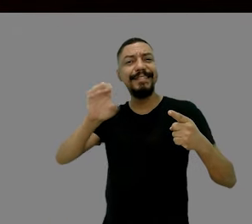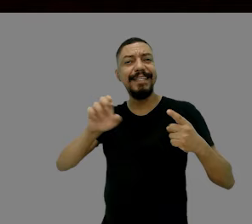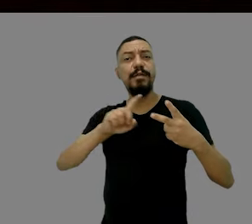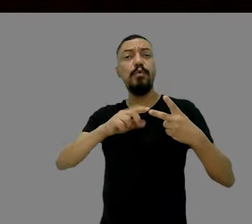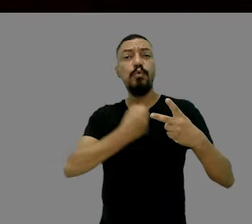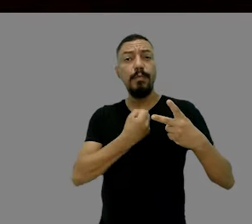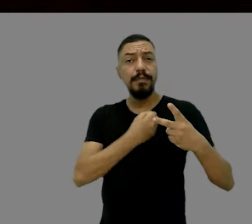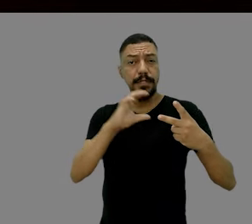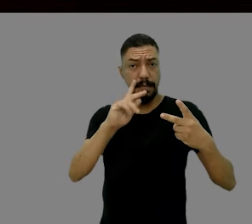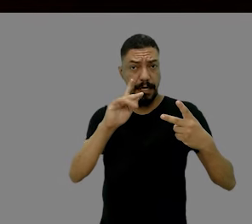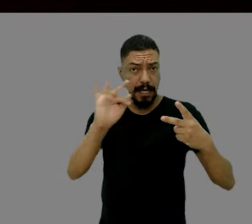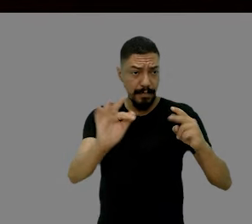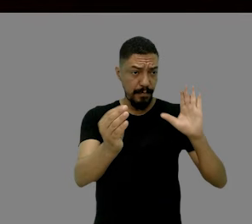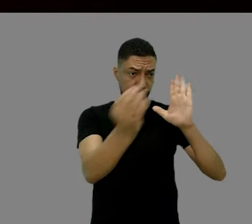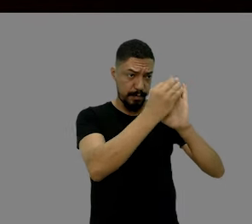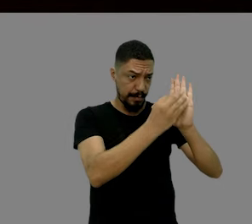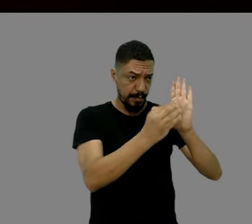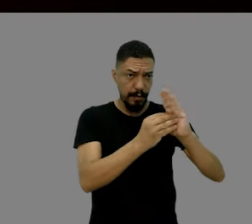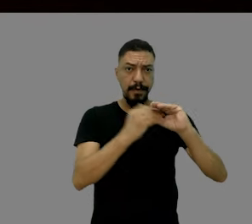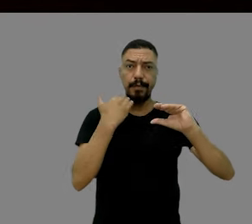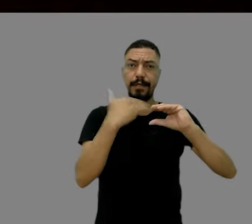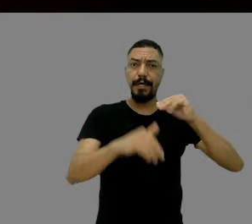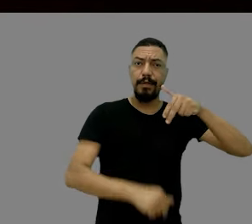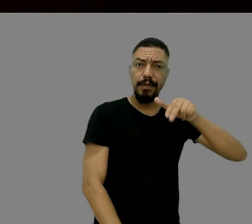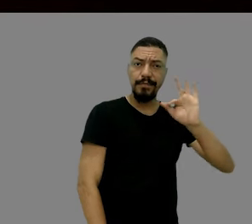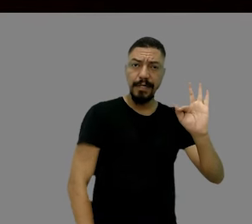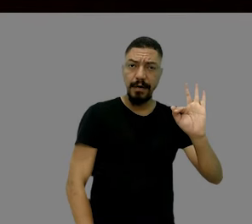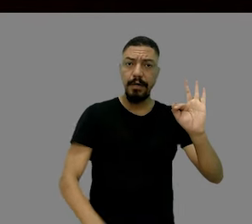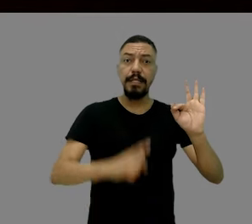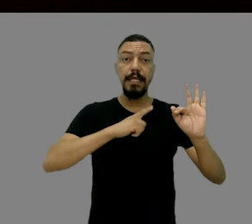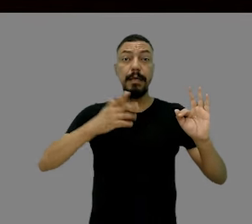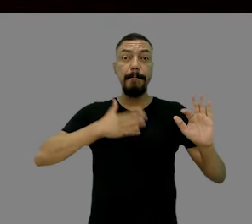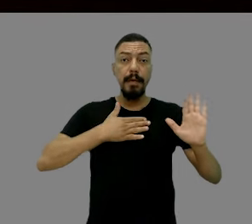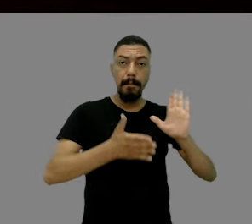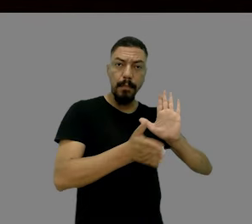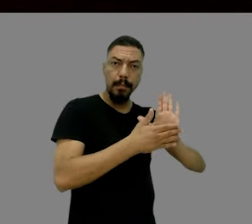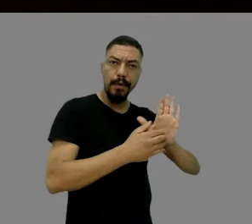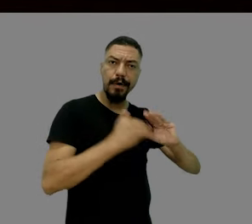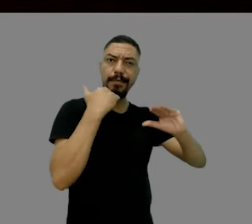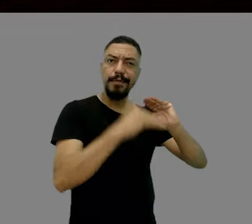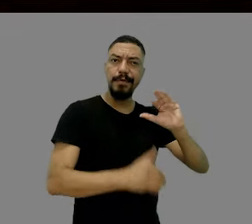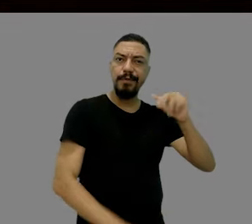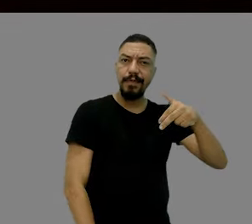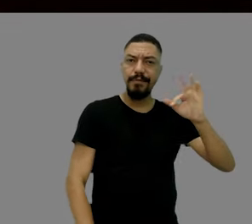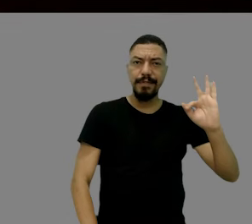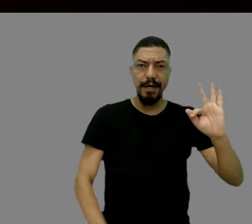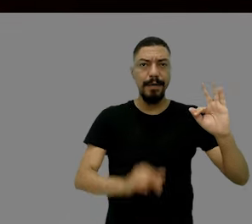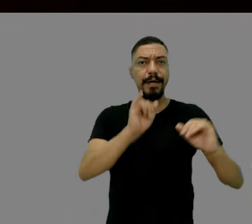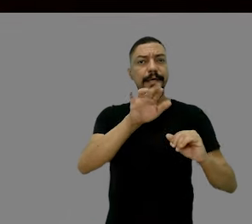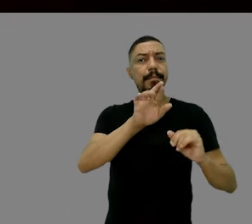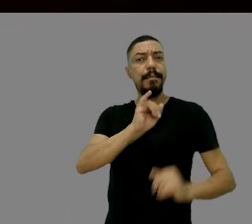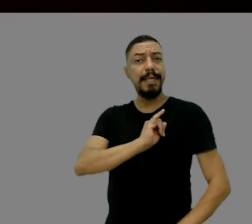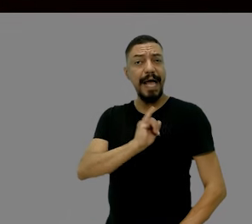proponente, emitindo uma nota fiscal para a Ibirá, que por coincidência, claro que não é uma coincidência, mas só, cuja sócia sou